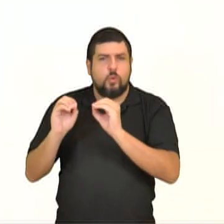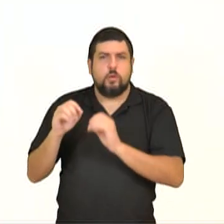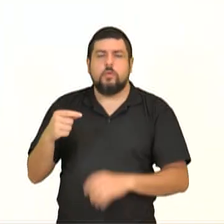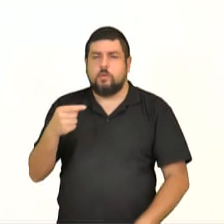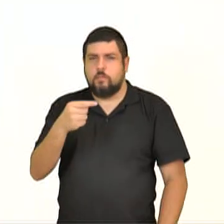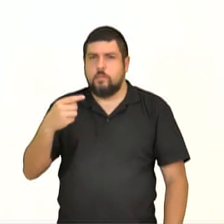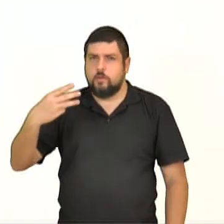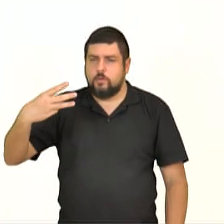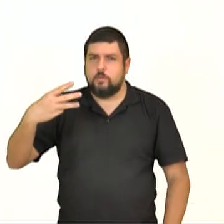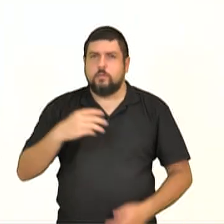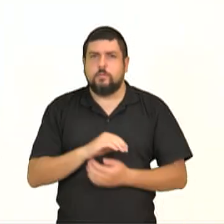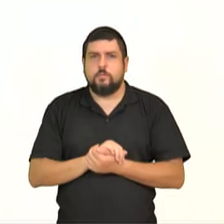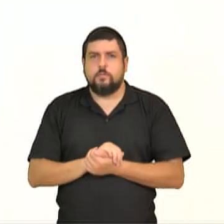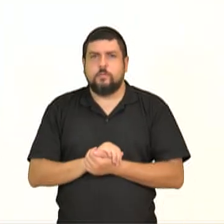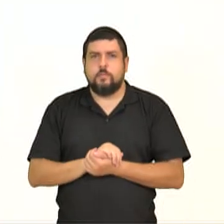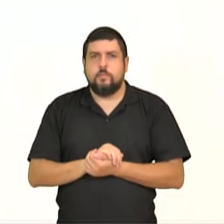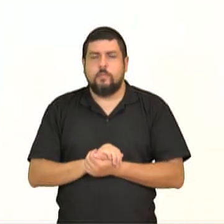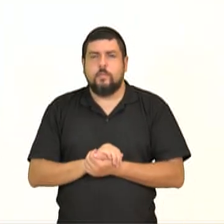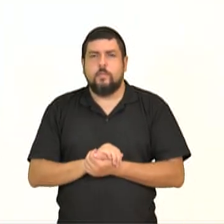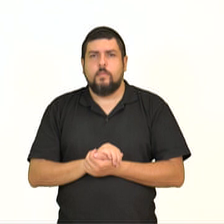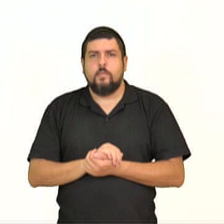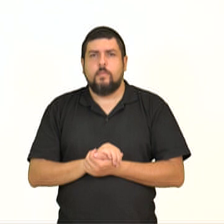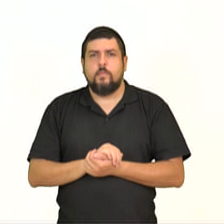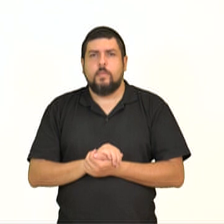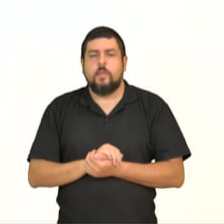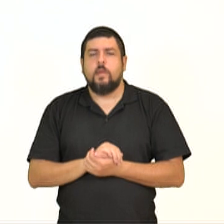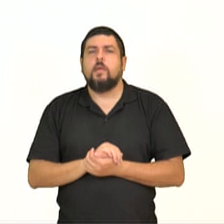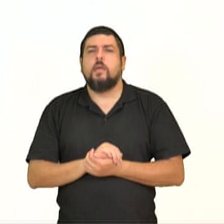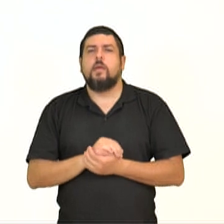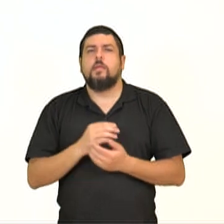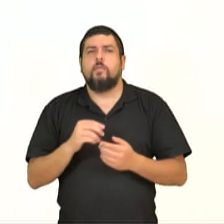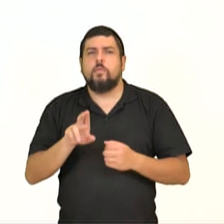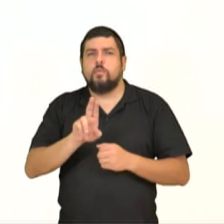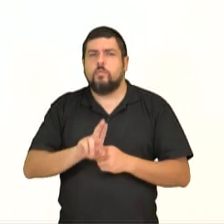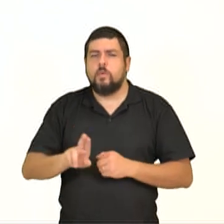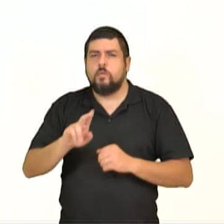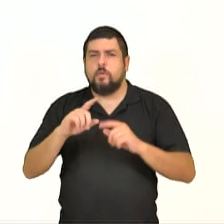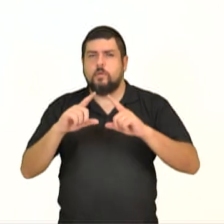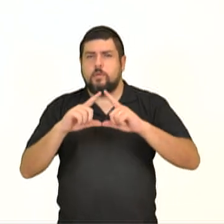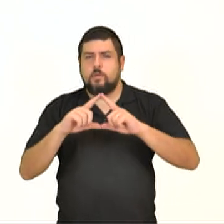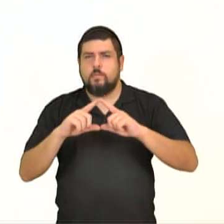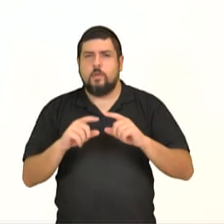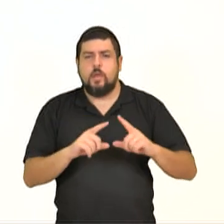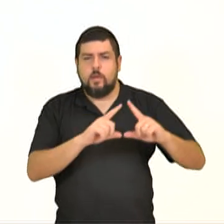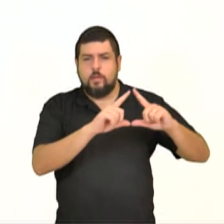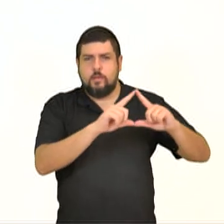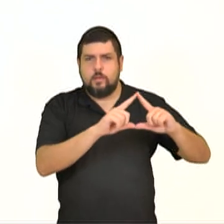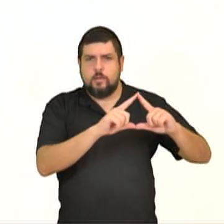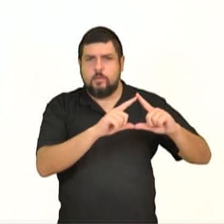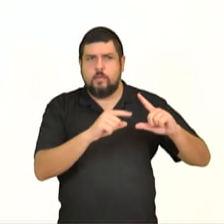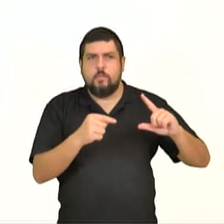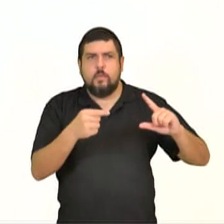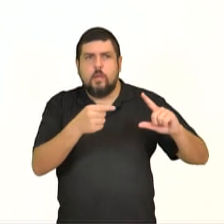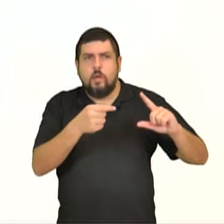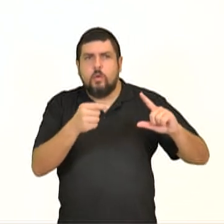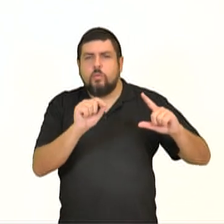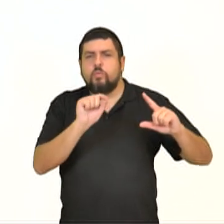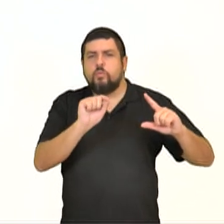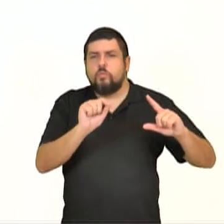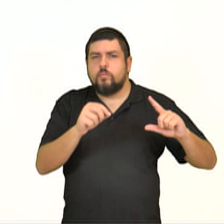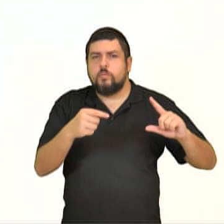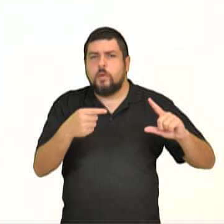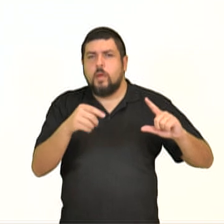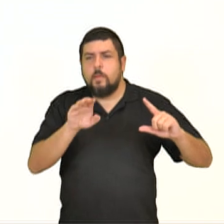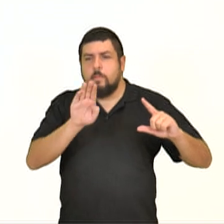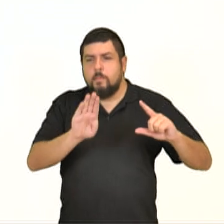3. Vamos calcular utilizando o delta. Então, delta é igual a B² menos 4 vezes A vezes C, tá?